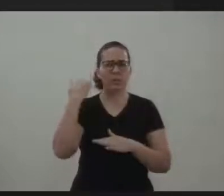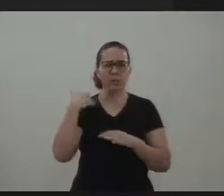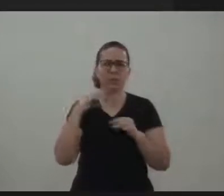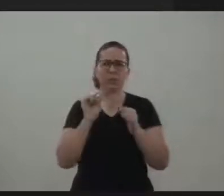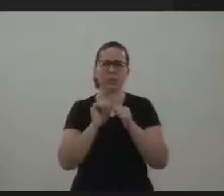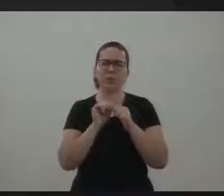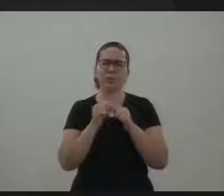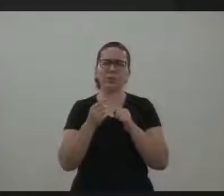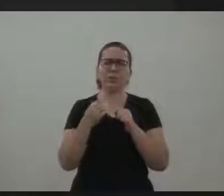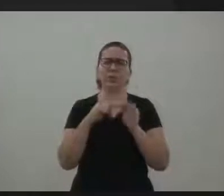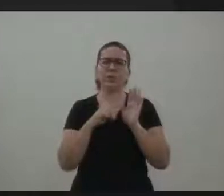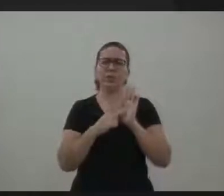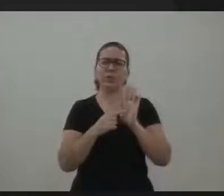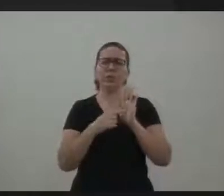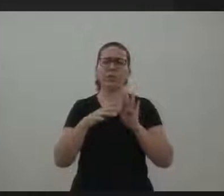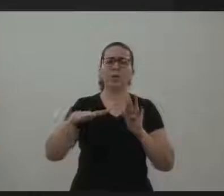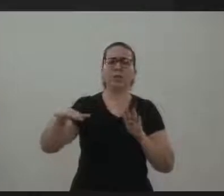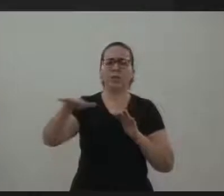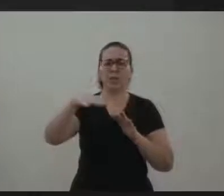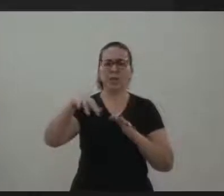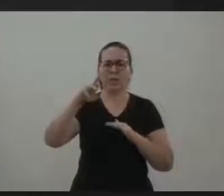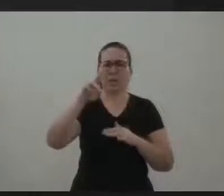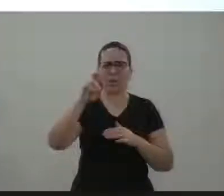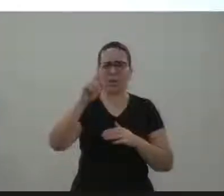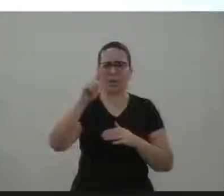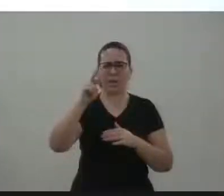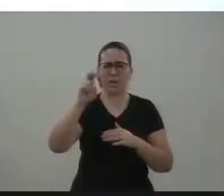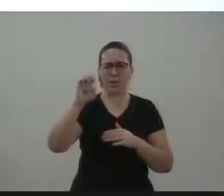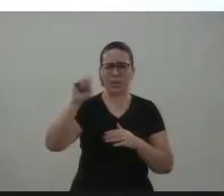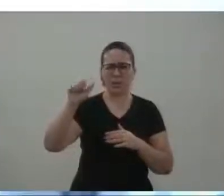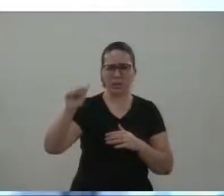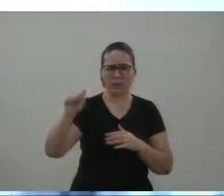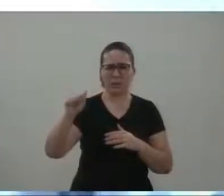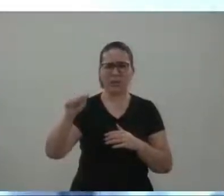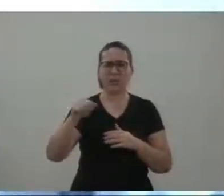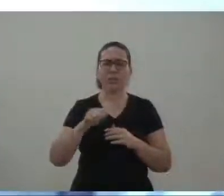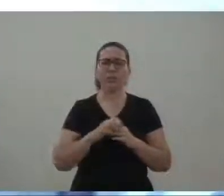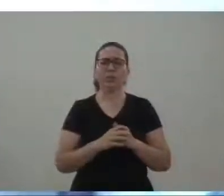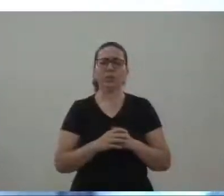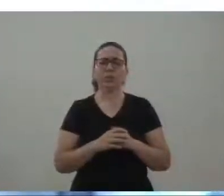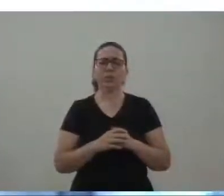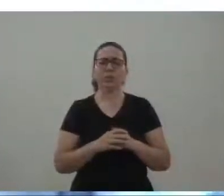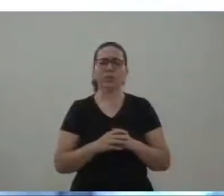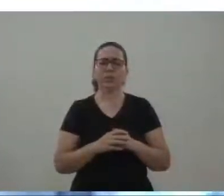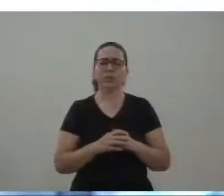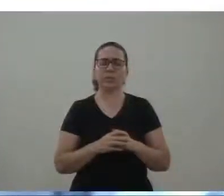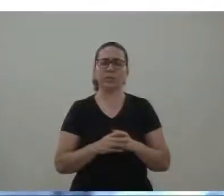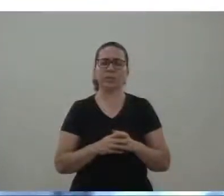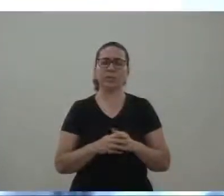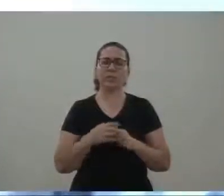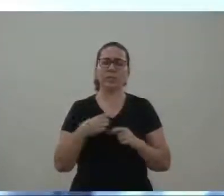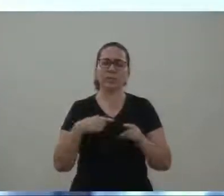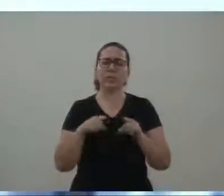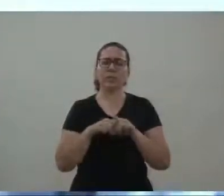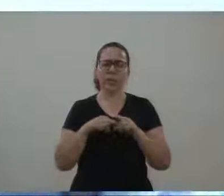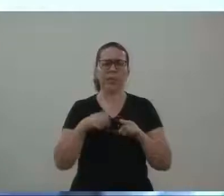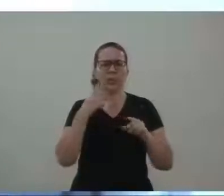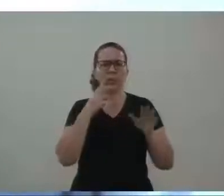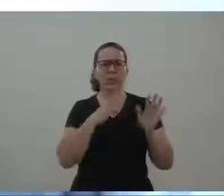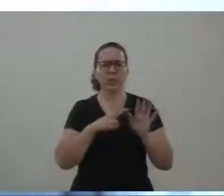indicações relacionadas à região ali da represa, né, da represa 1 em especial, e fiz mais uma essa semana